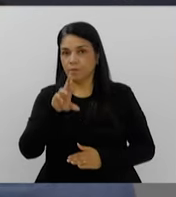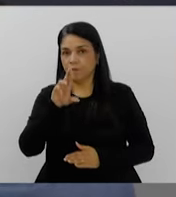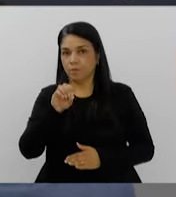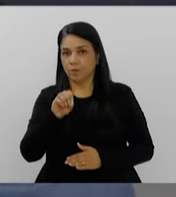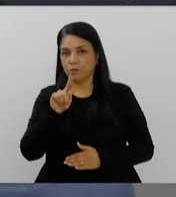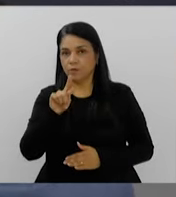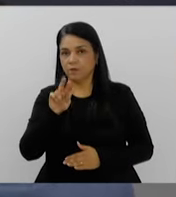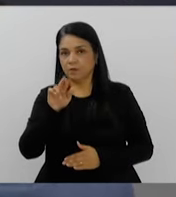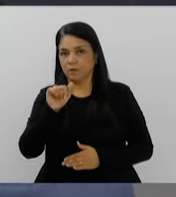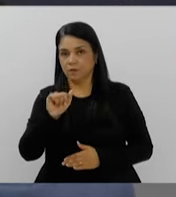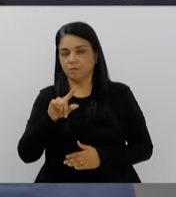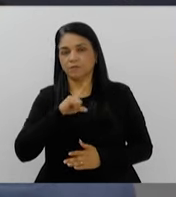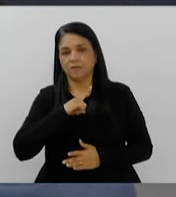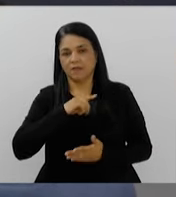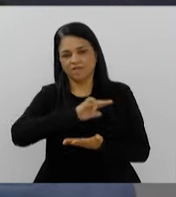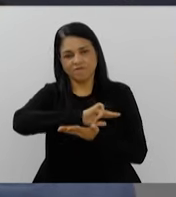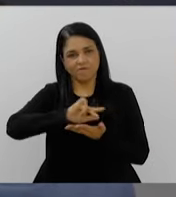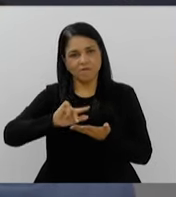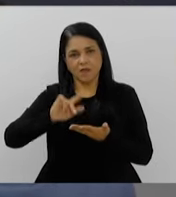autores.